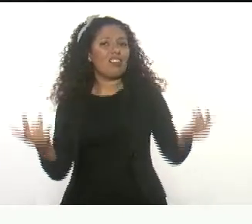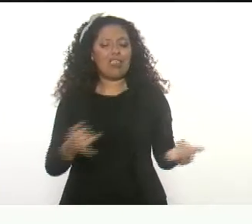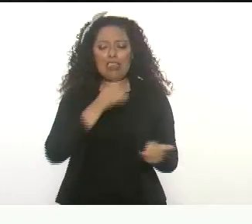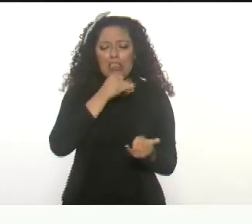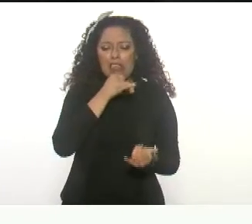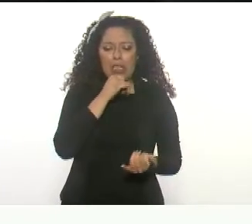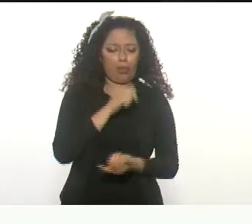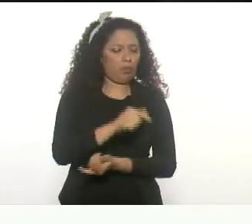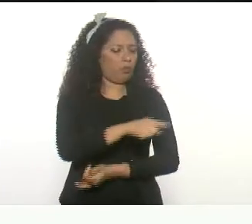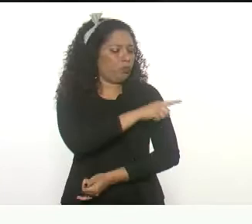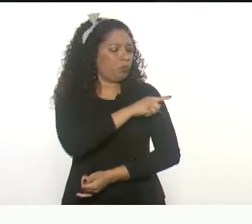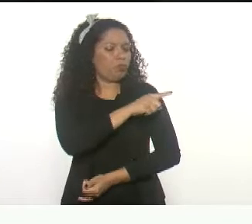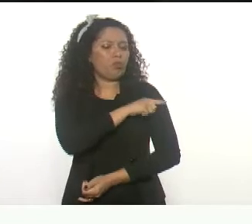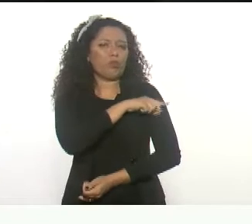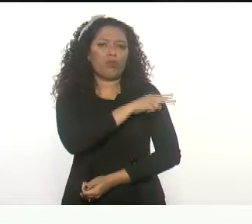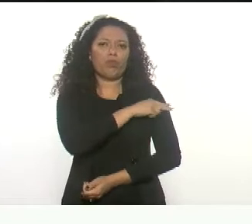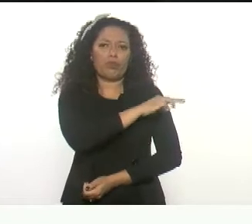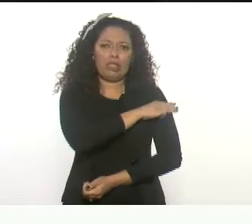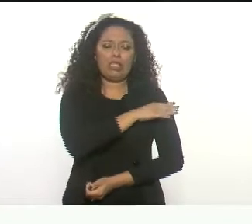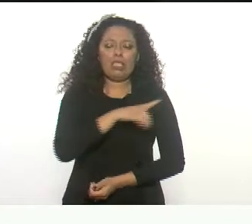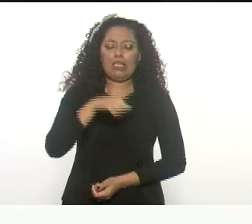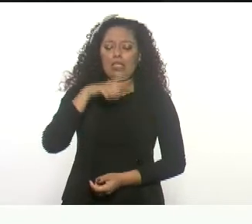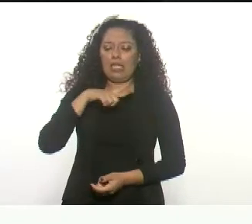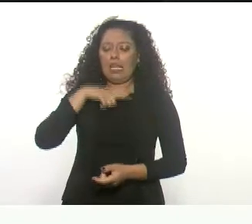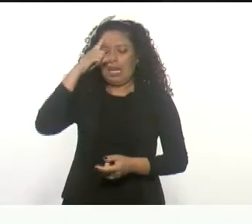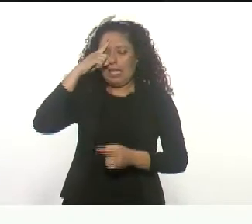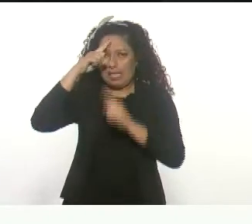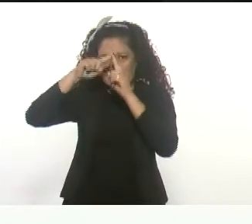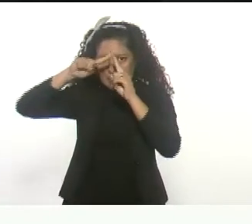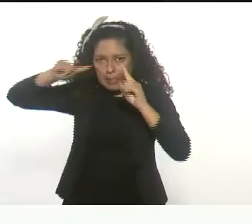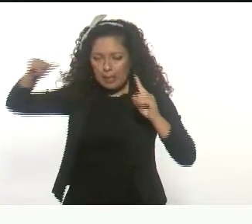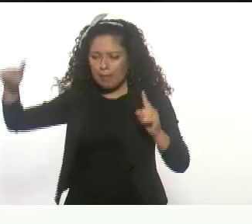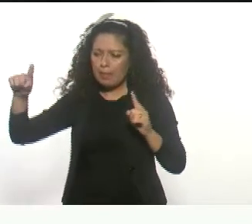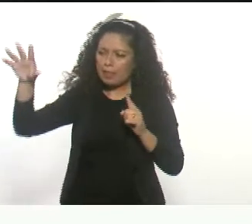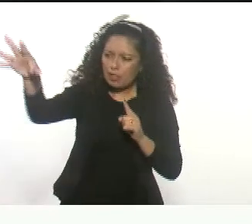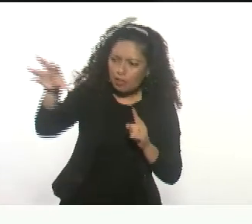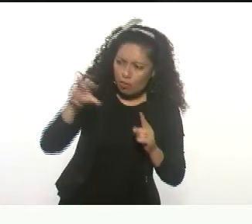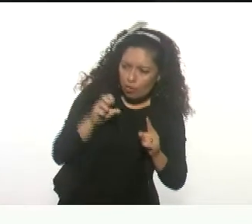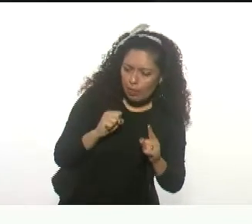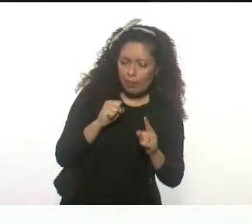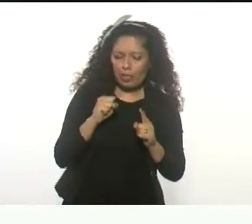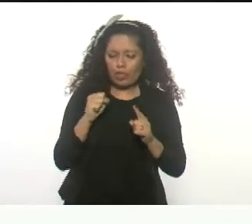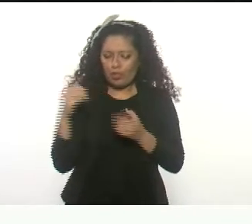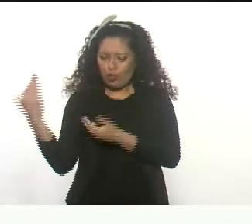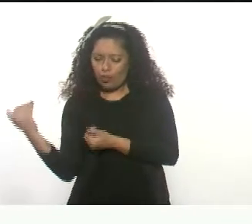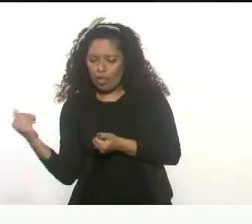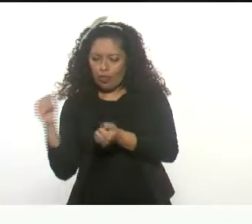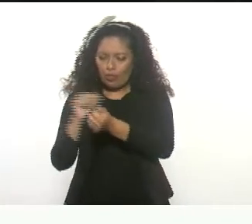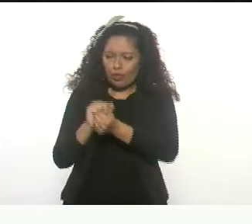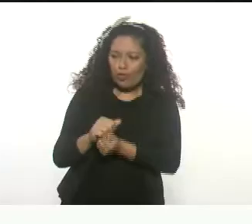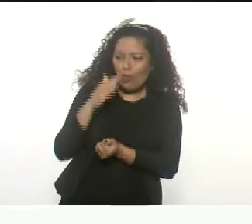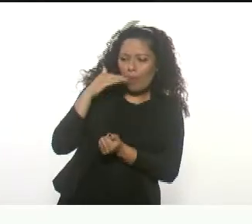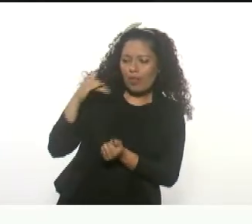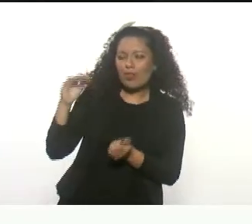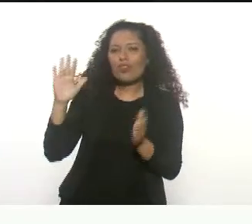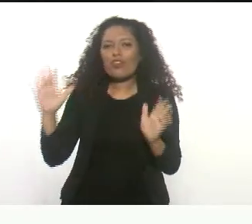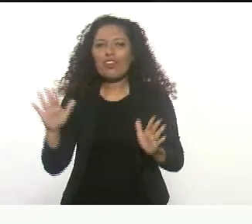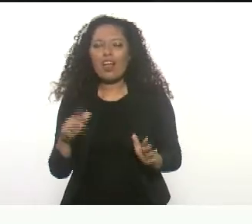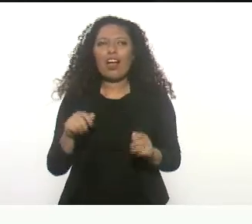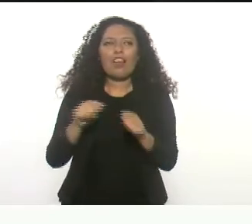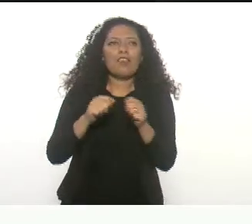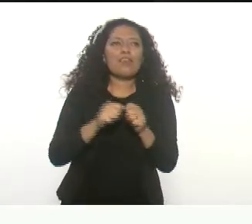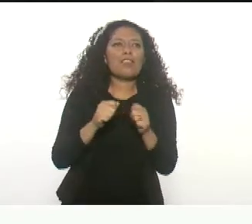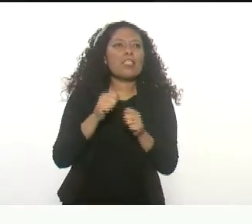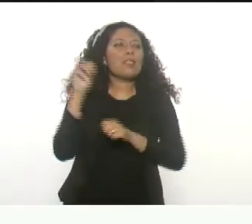sempre tinha a semana do acolhimento, que era aluno mais velho acolhendo aluno mais novo, fazia a oficina dos sonhos. Aí eles pensavam seus